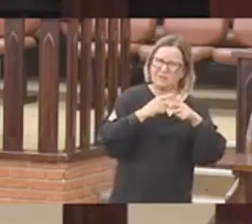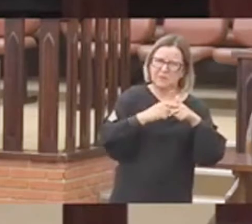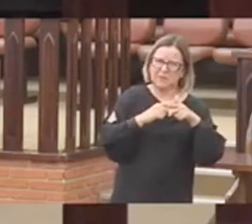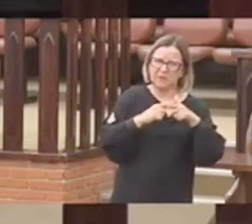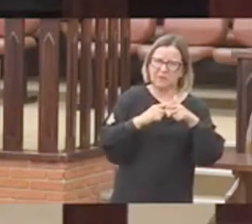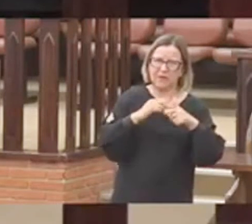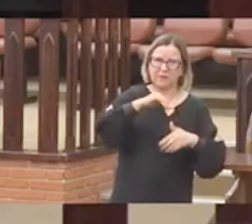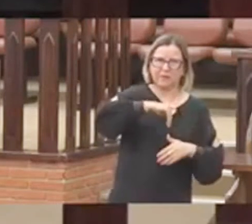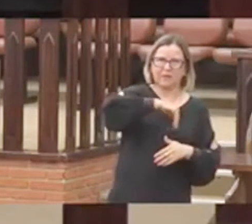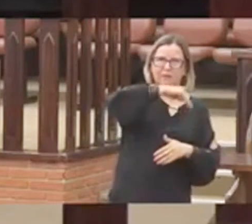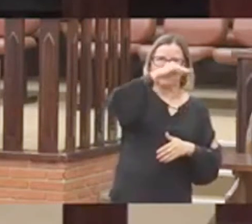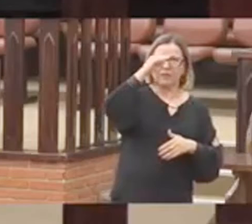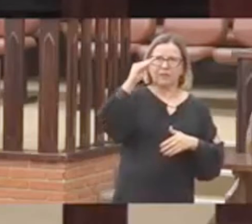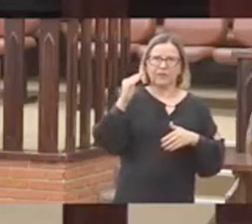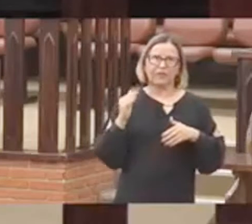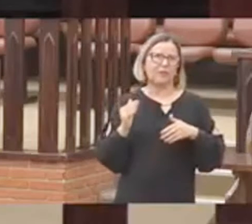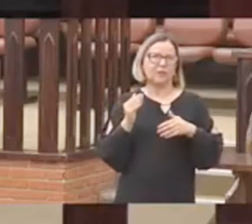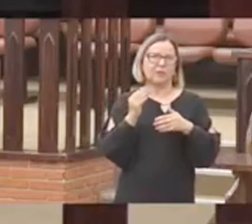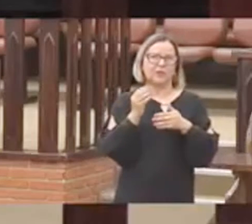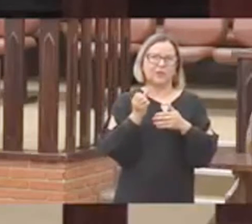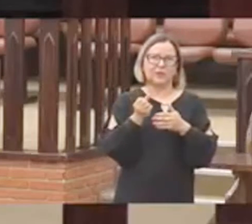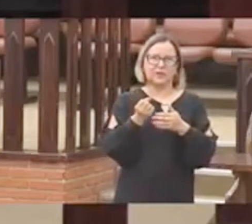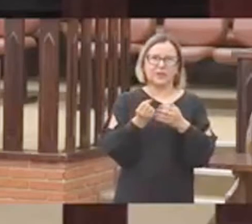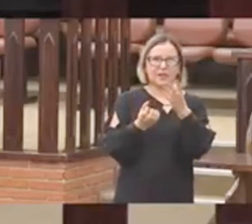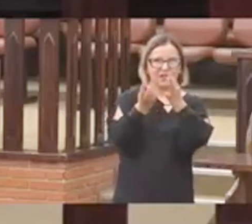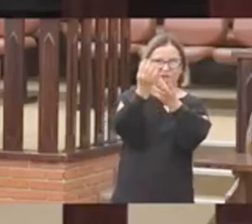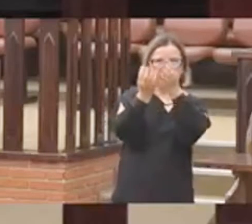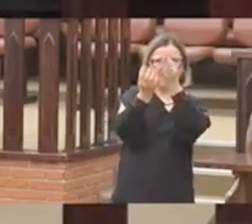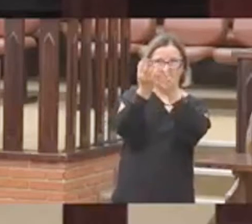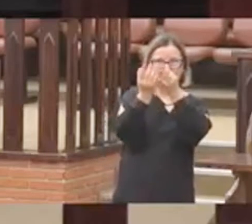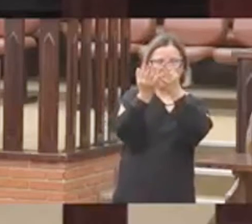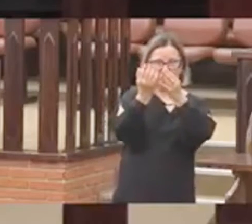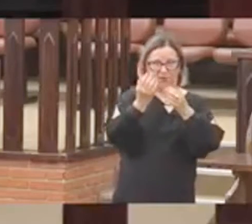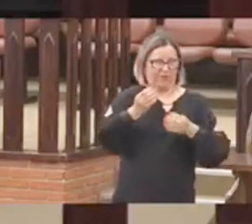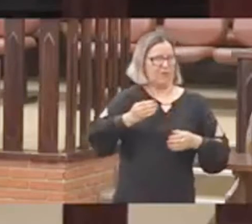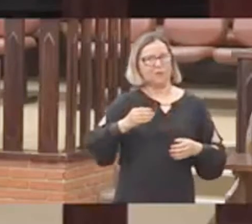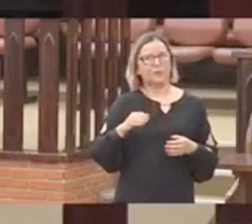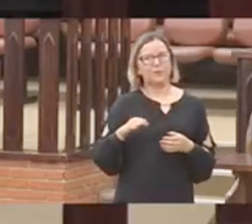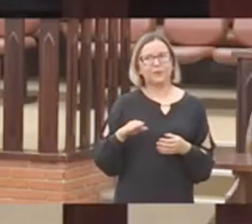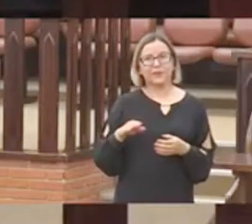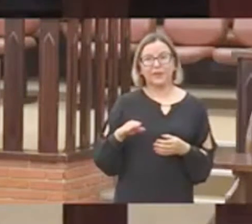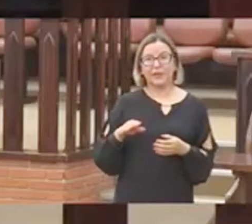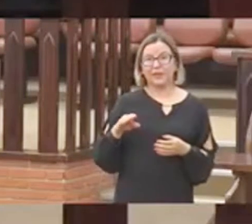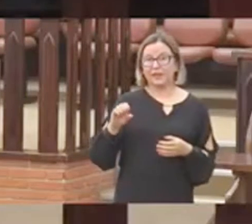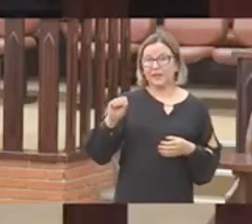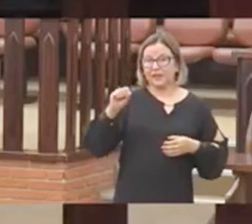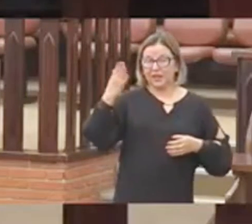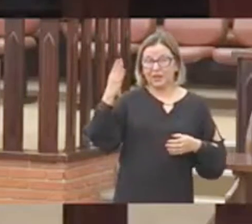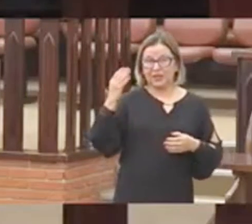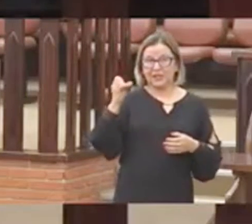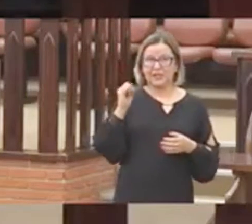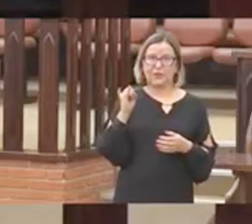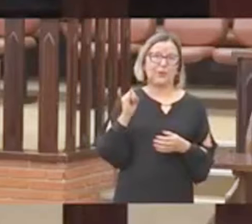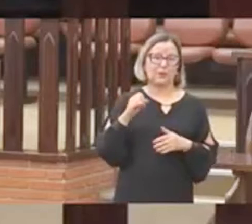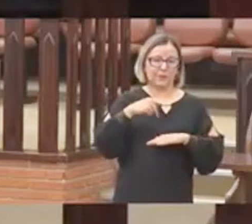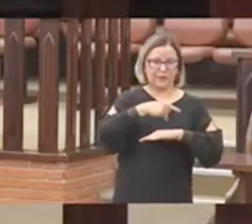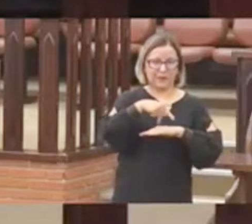de Cristo, onde toda a população da cidade de Pompeia foi enterrada literalmente